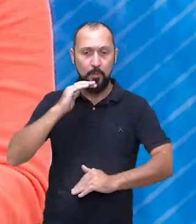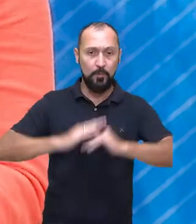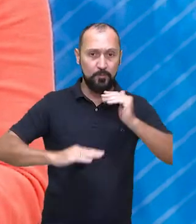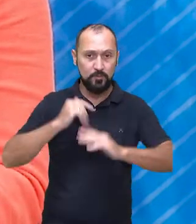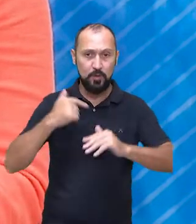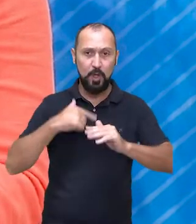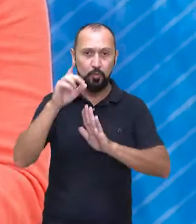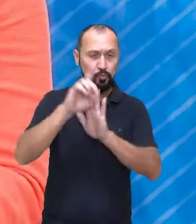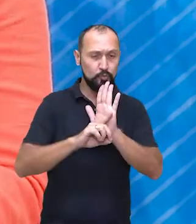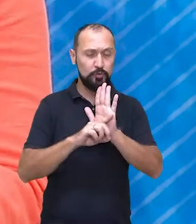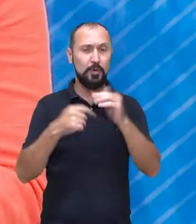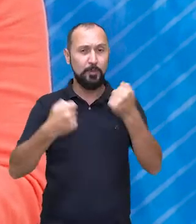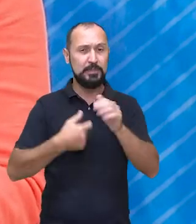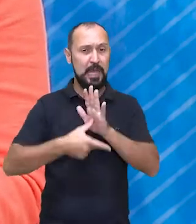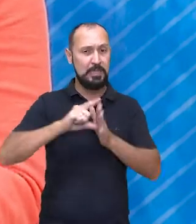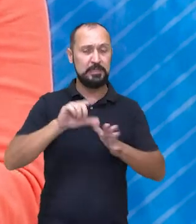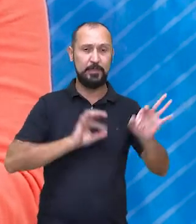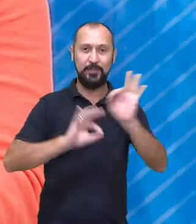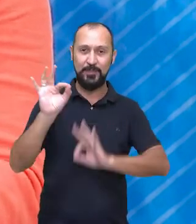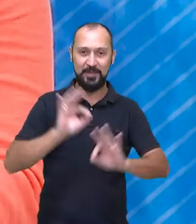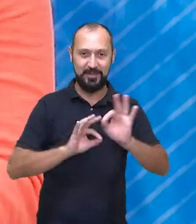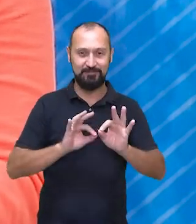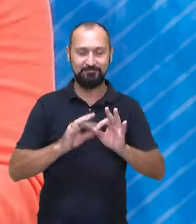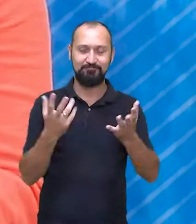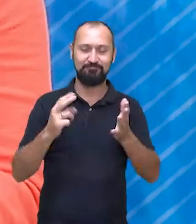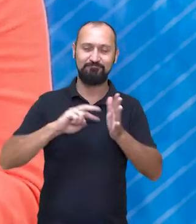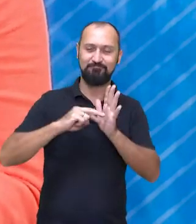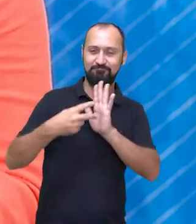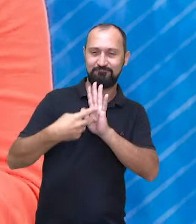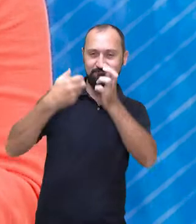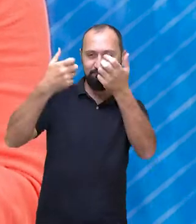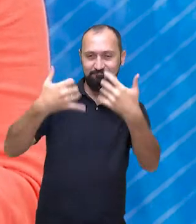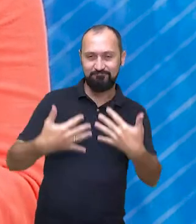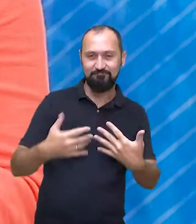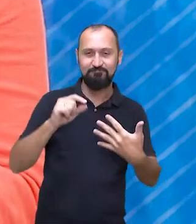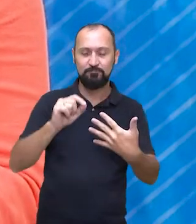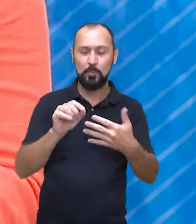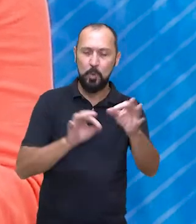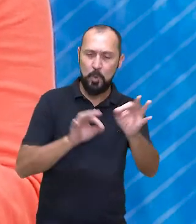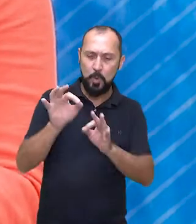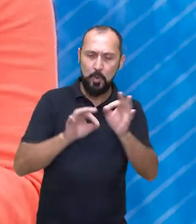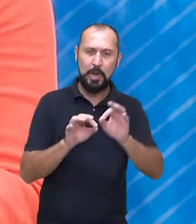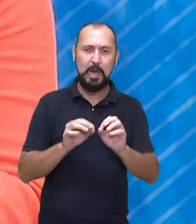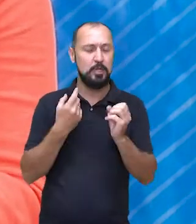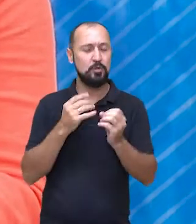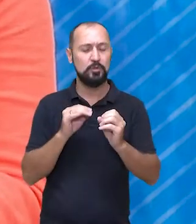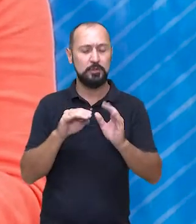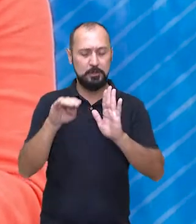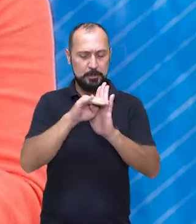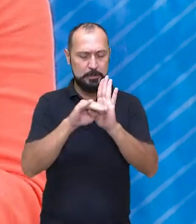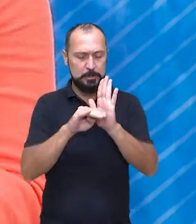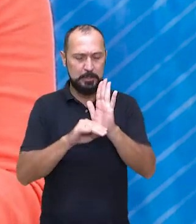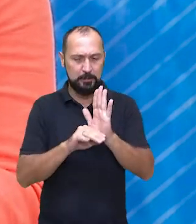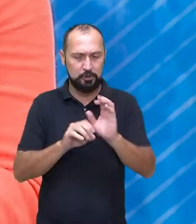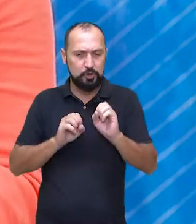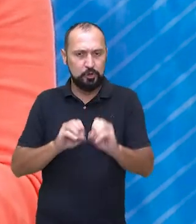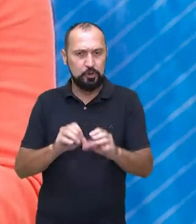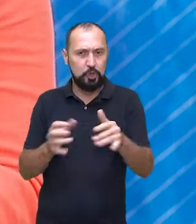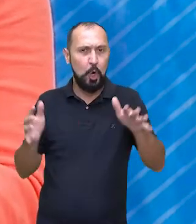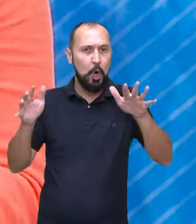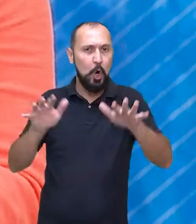operador do direito precisa estar preparado nesse sentido com um plano de educação eficiente